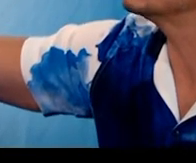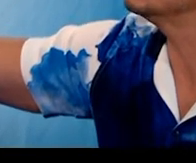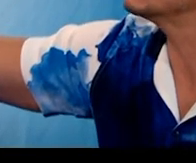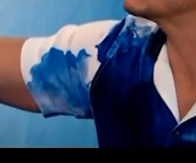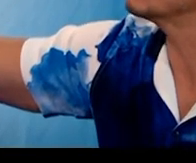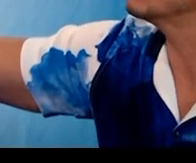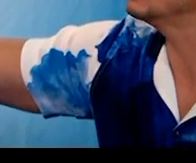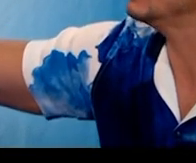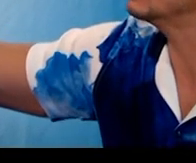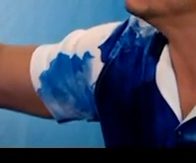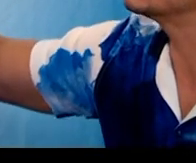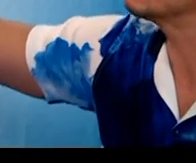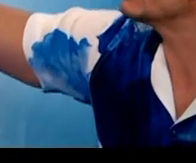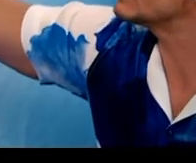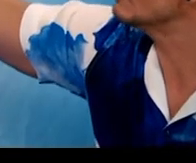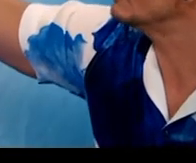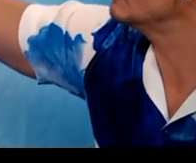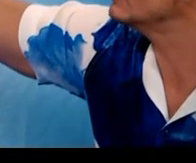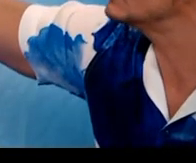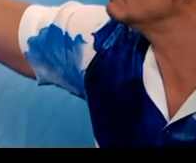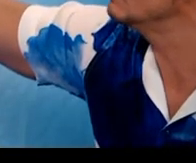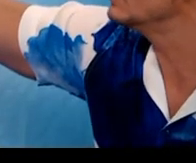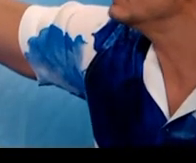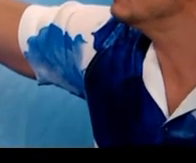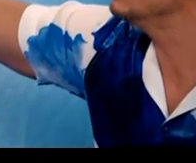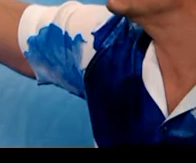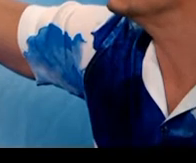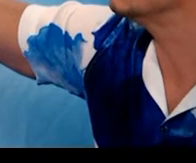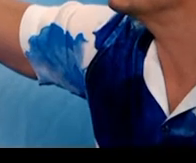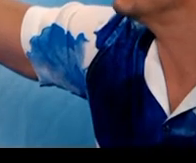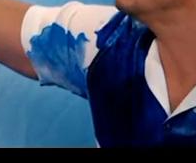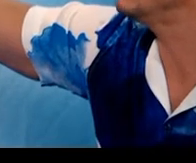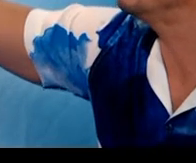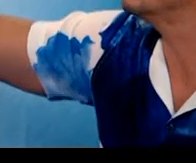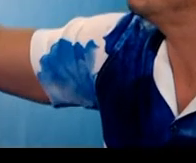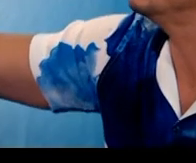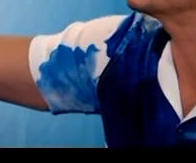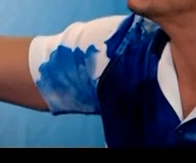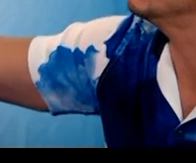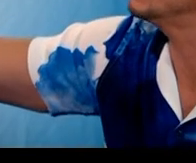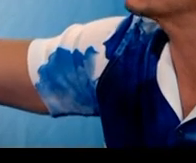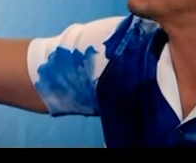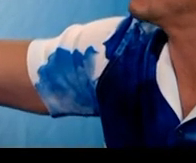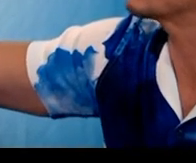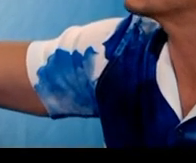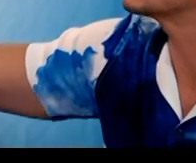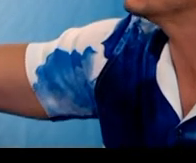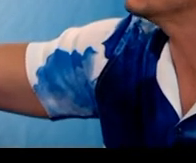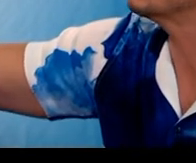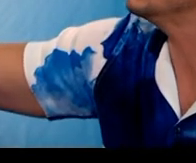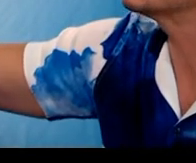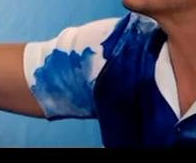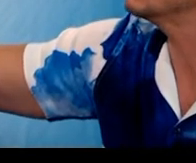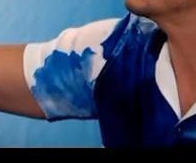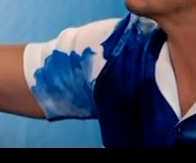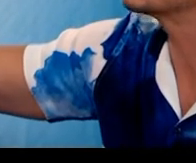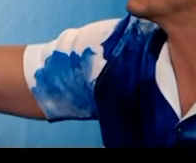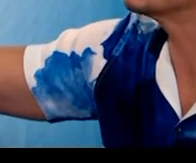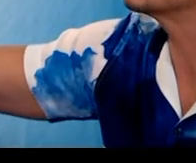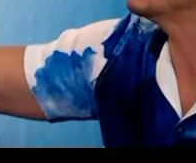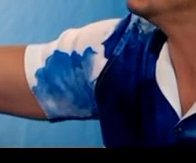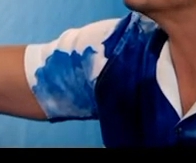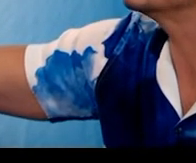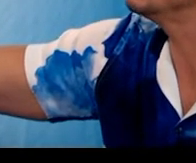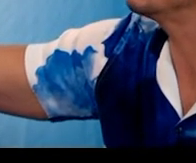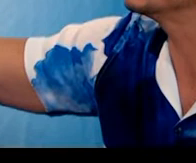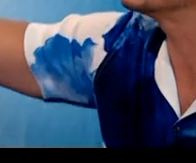propus a fazer um desenho realista, um desenho figurativo, eu preciso observar a proporção das formas. Começo sempre com os